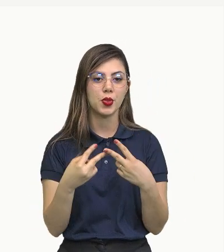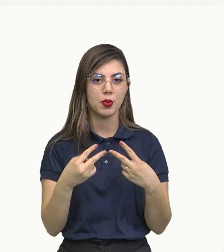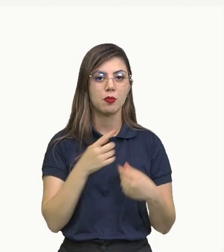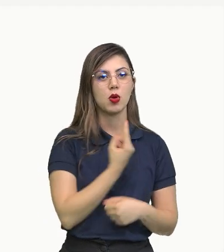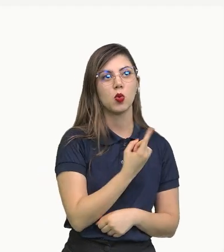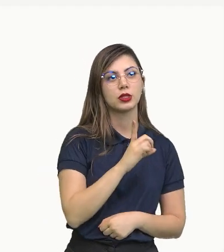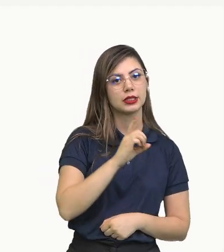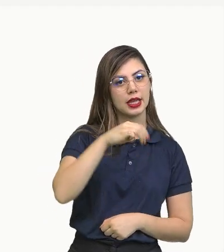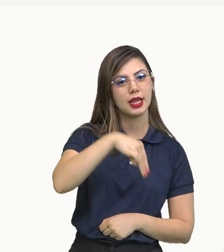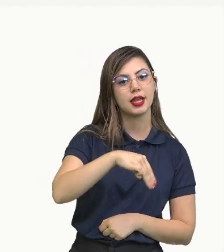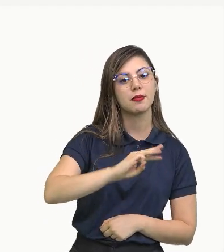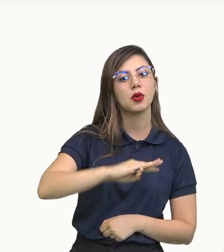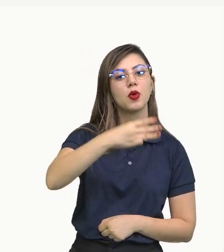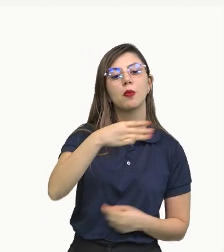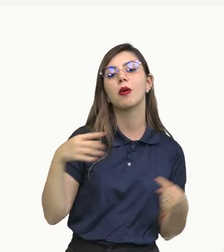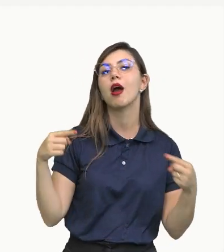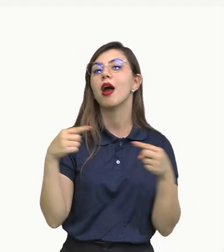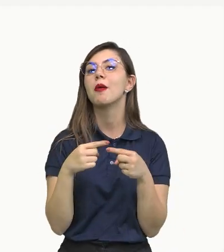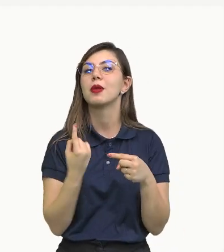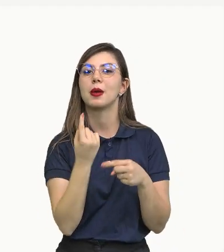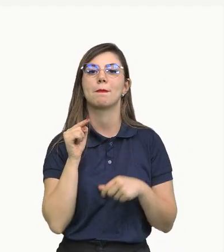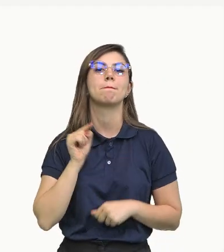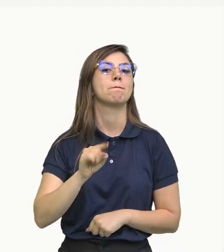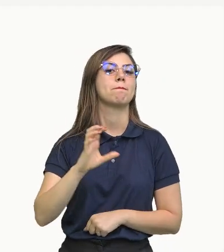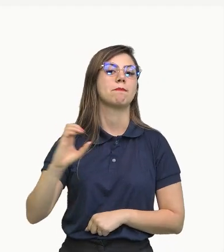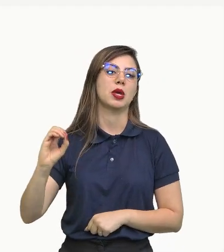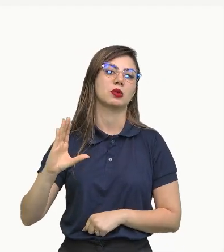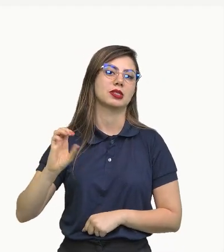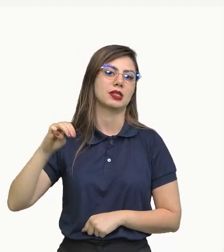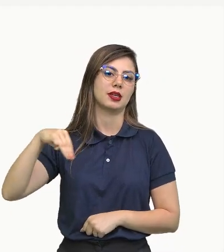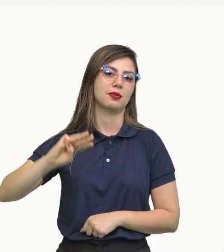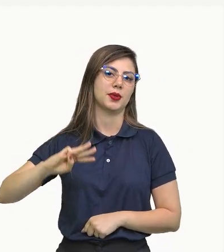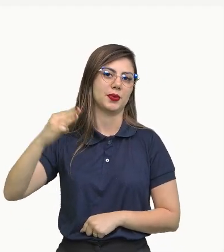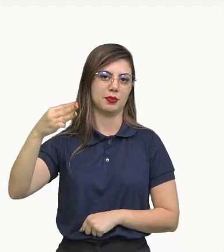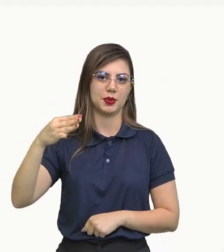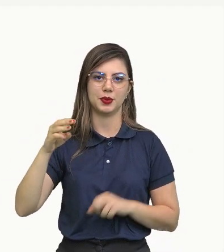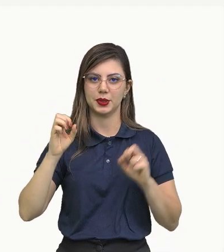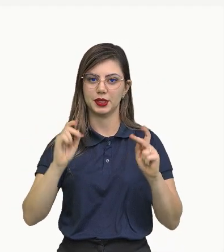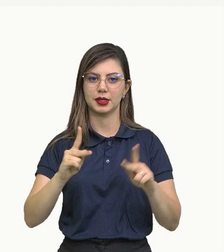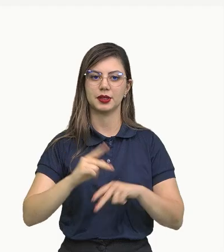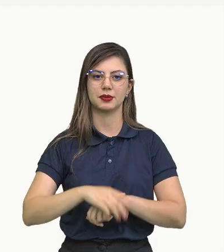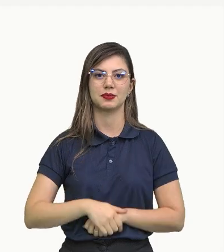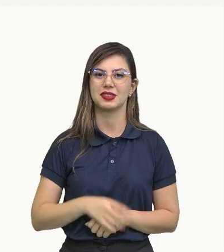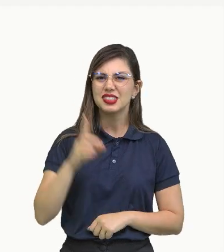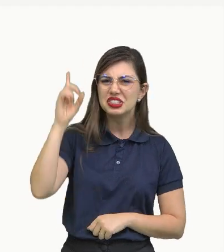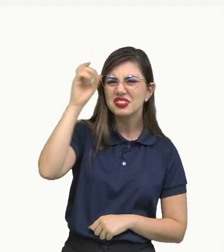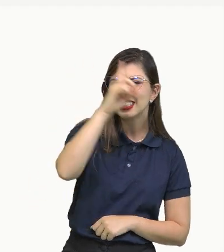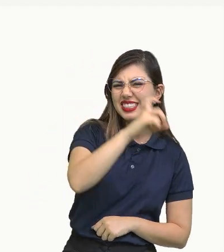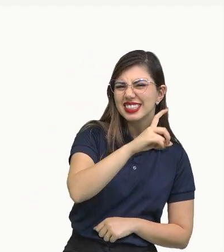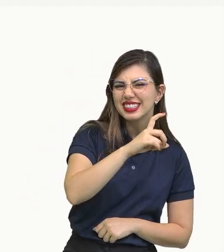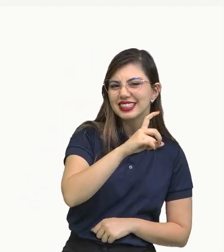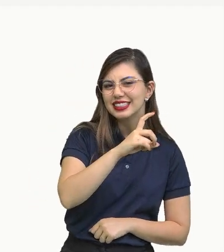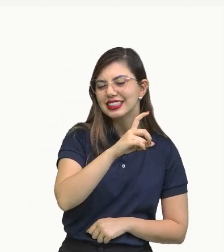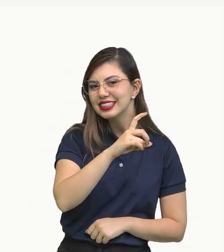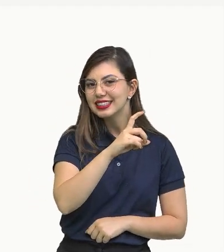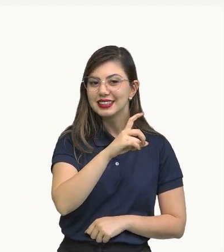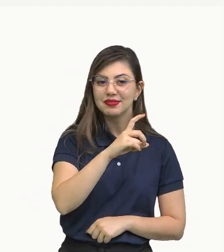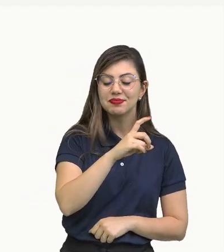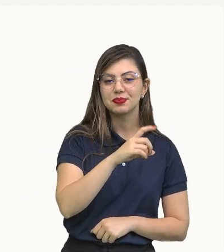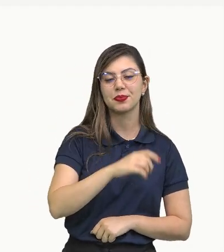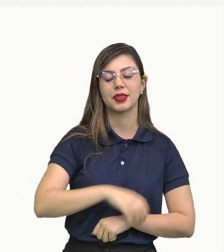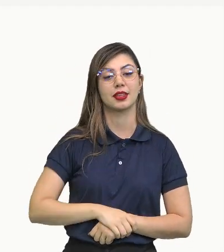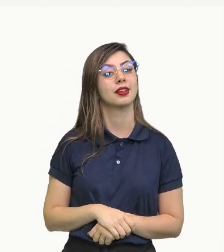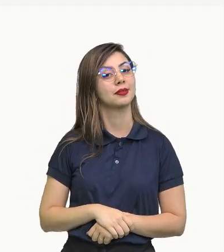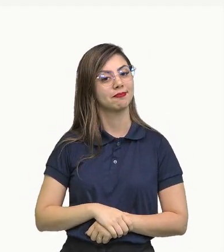decímetro cúbico é igual a 1000 centímetros cúbicos. Difícil? É muita coisa para